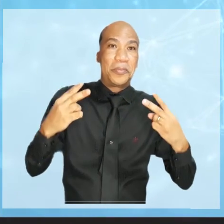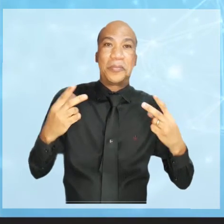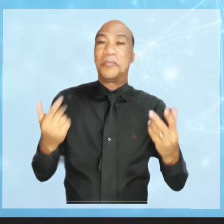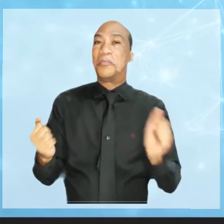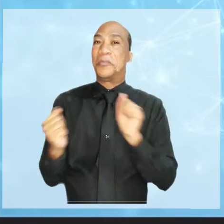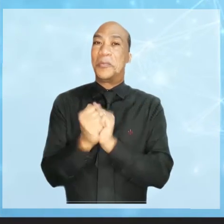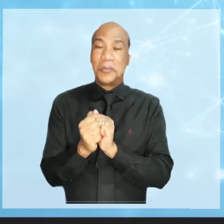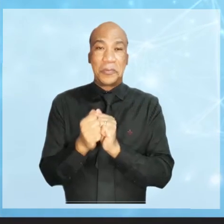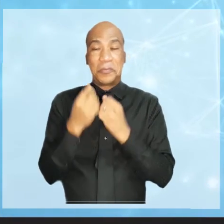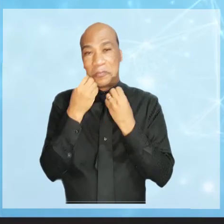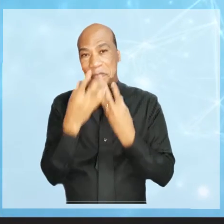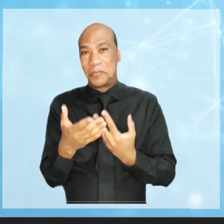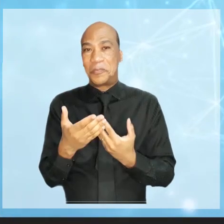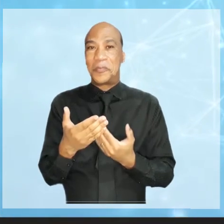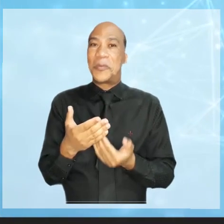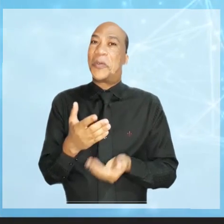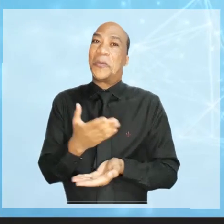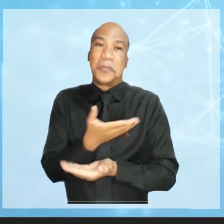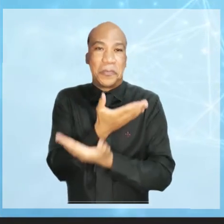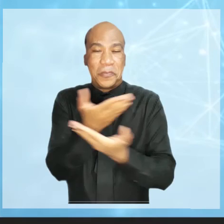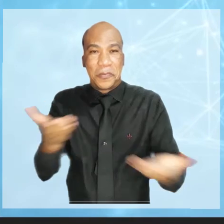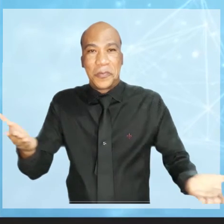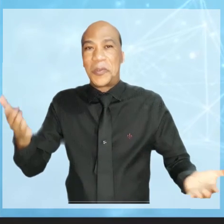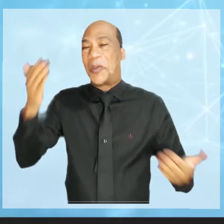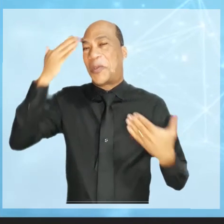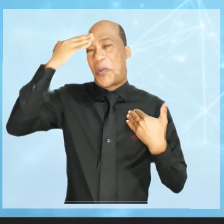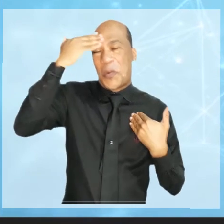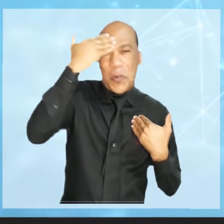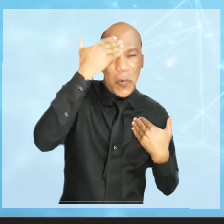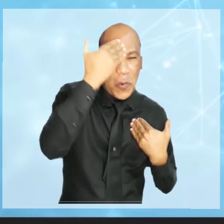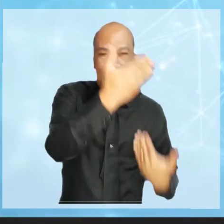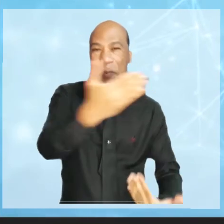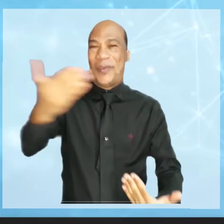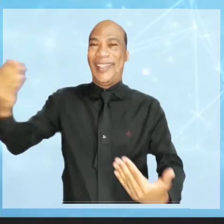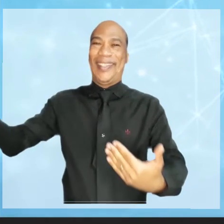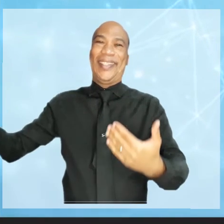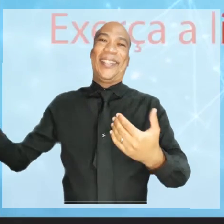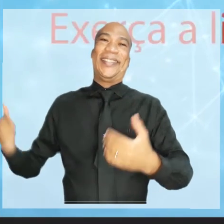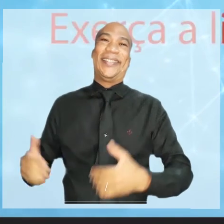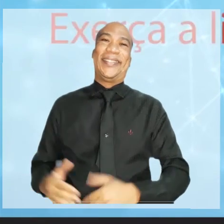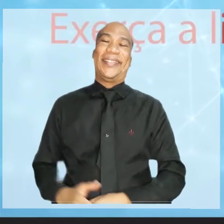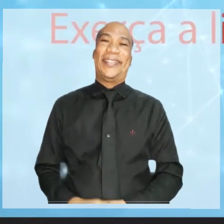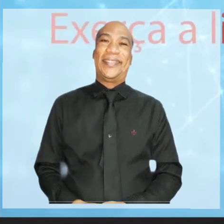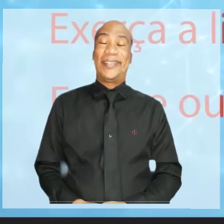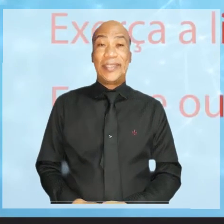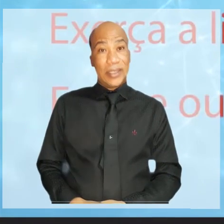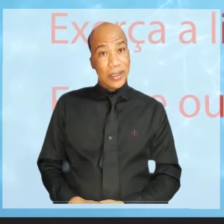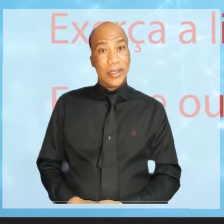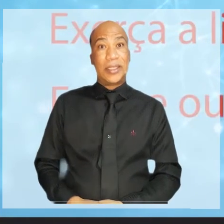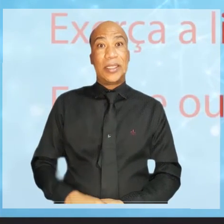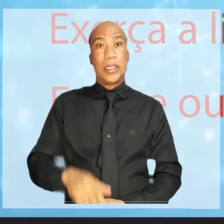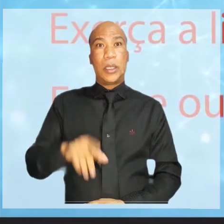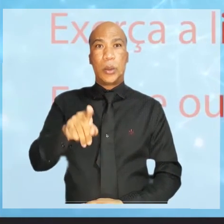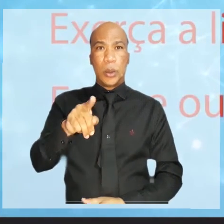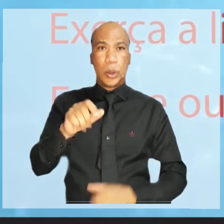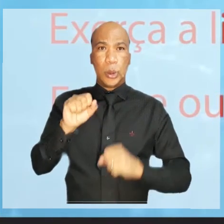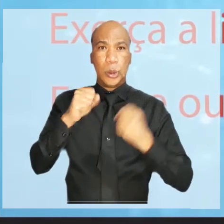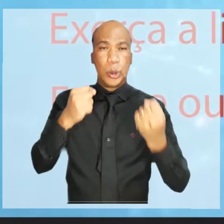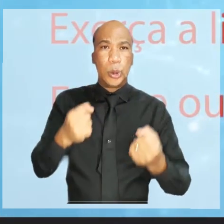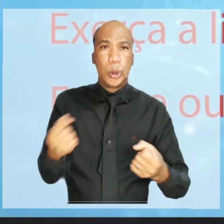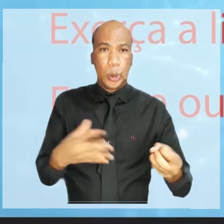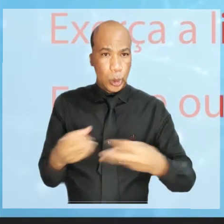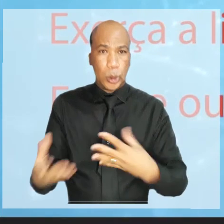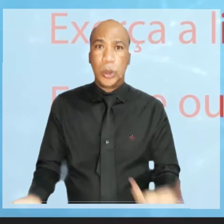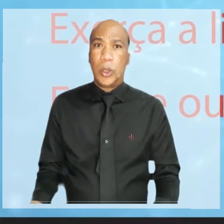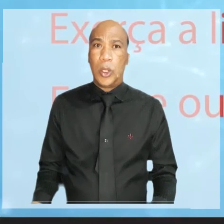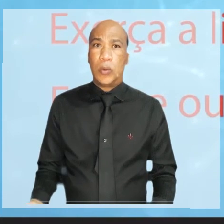Inove, seja proativo, seja um juiz e um servidor accountable, exerça liderança e gestão na sua